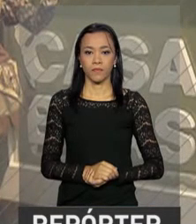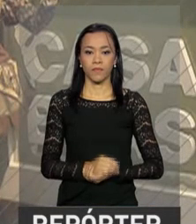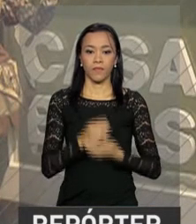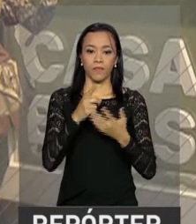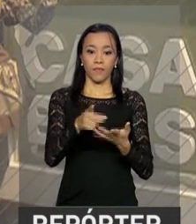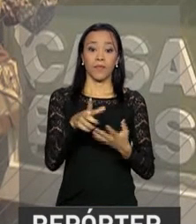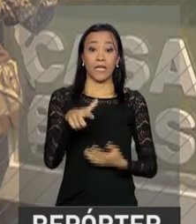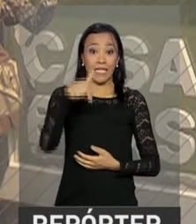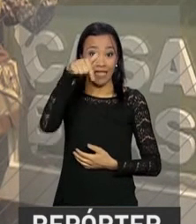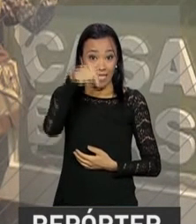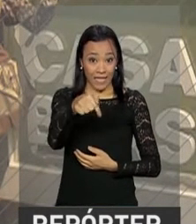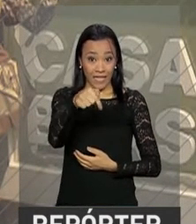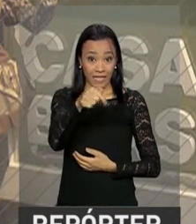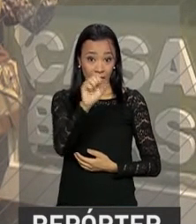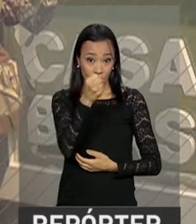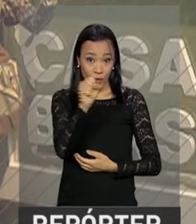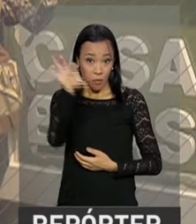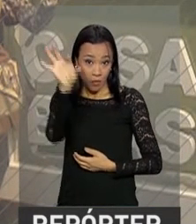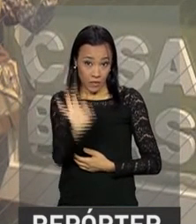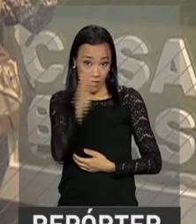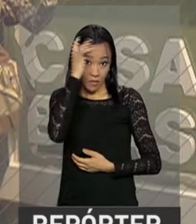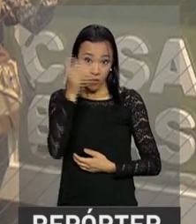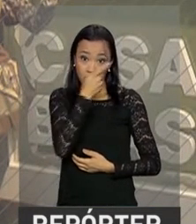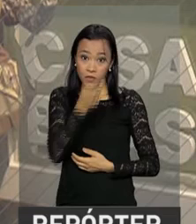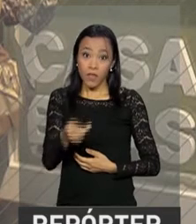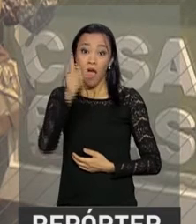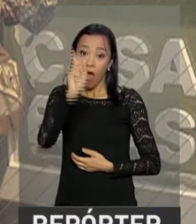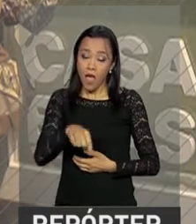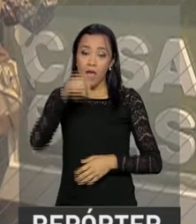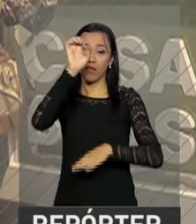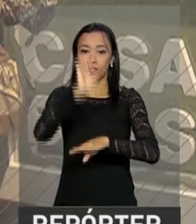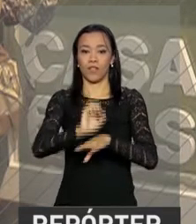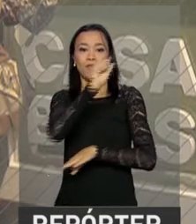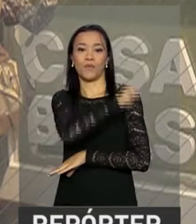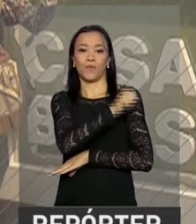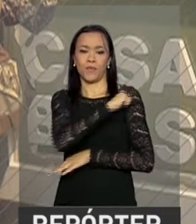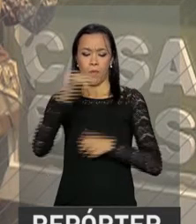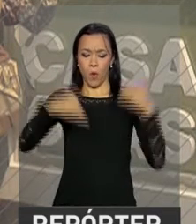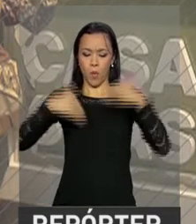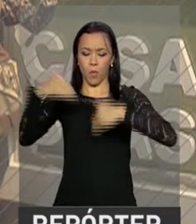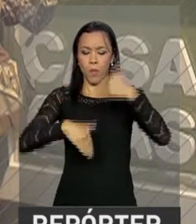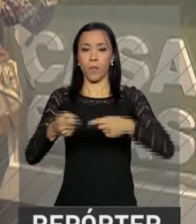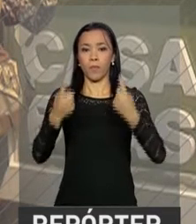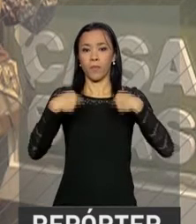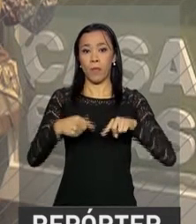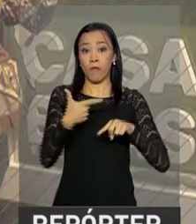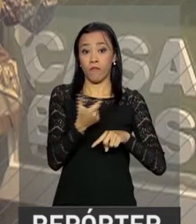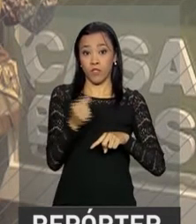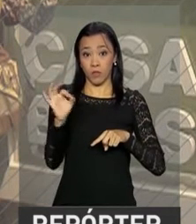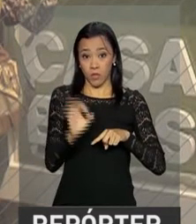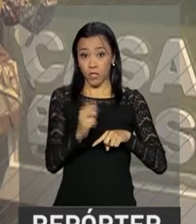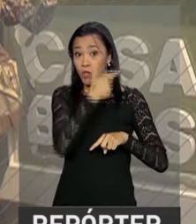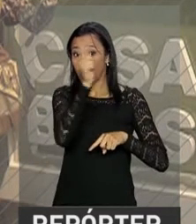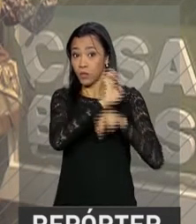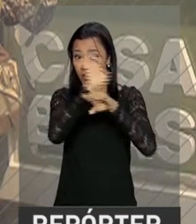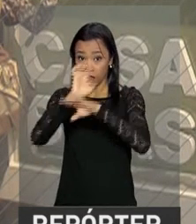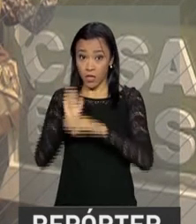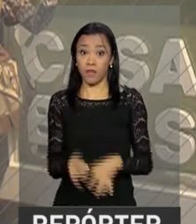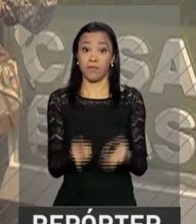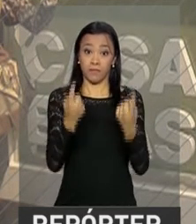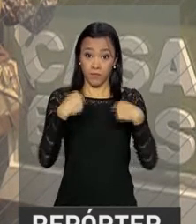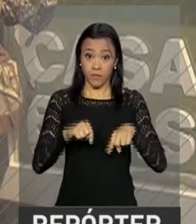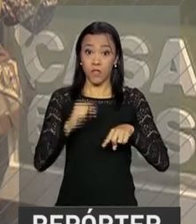setenta e oito por cento dos visitantes eram do estado do rio de janeiro 20% de outros estados e